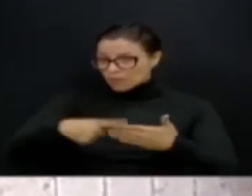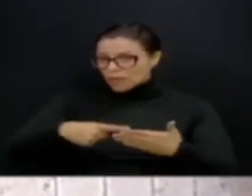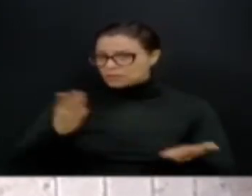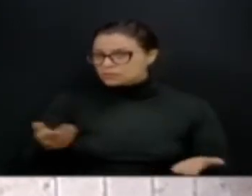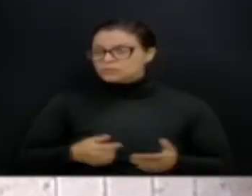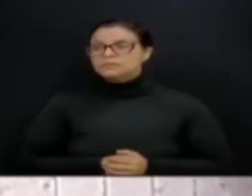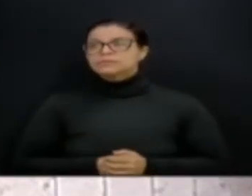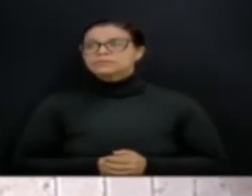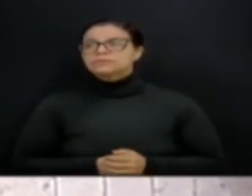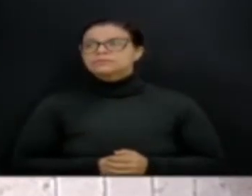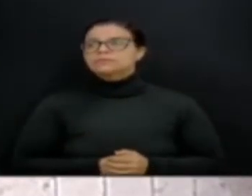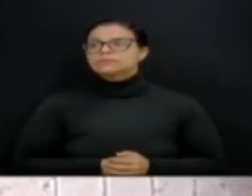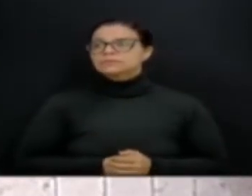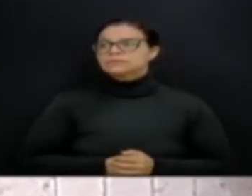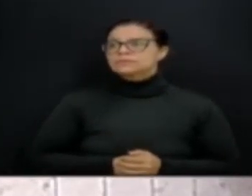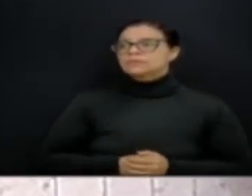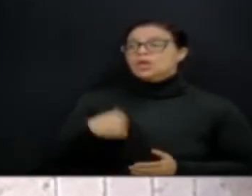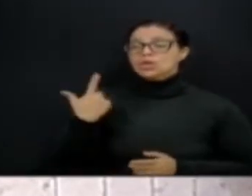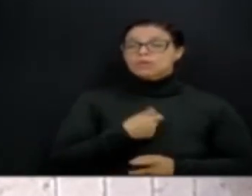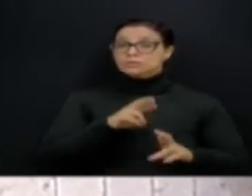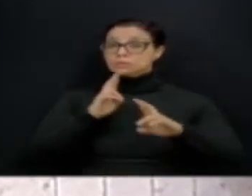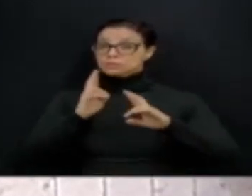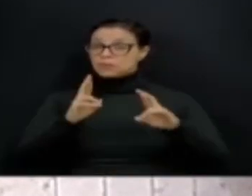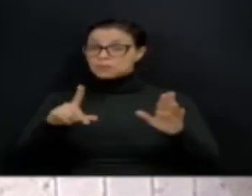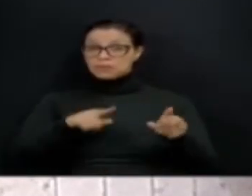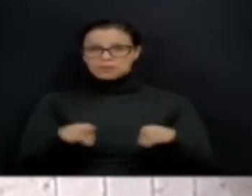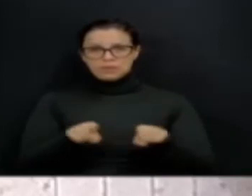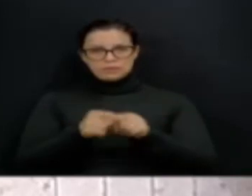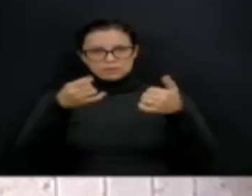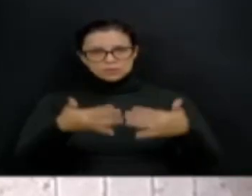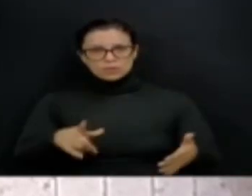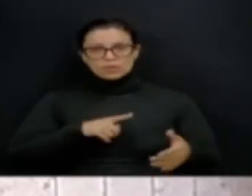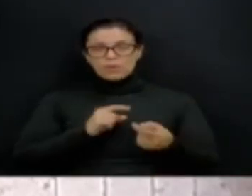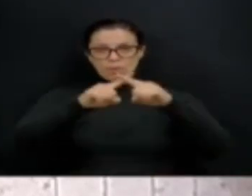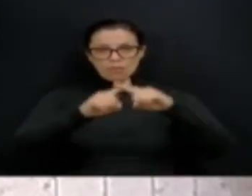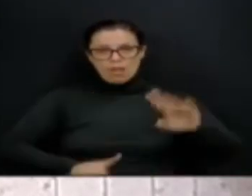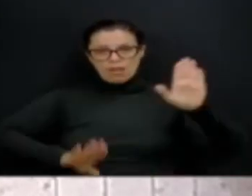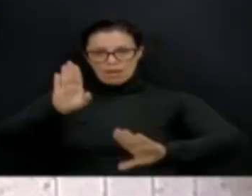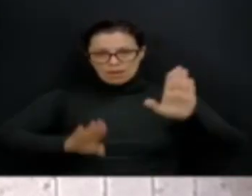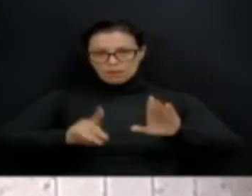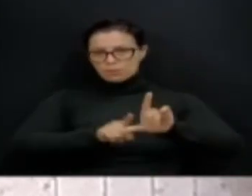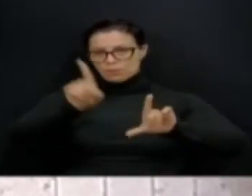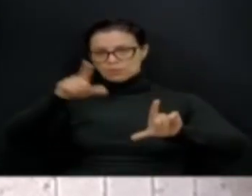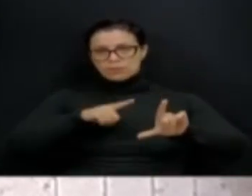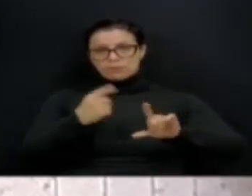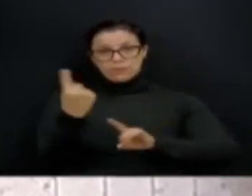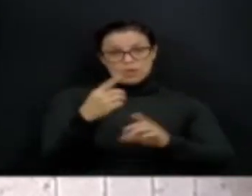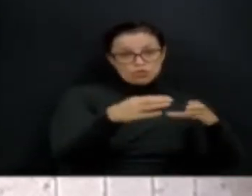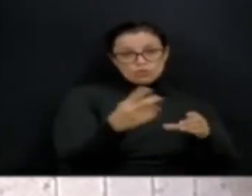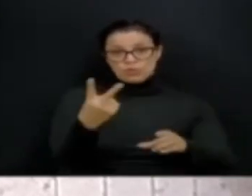era antes? A expectativa, segundo anunciada, é que o leilão da primeira e do segundo